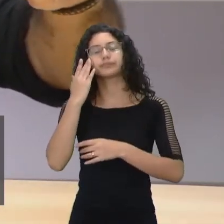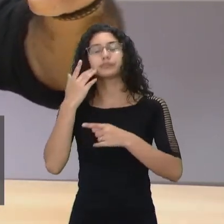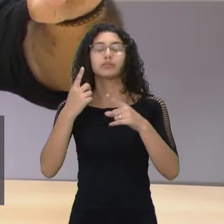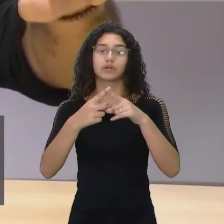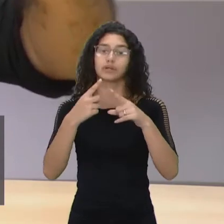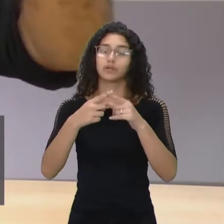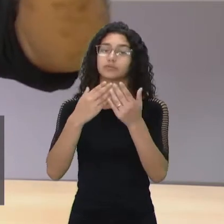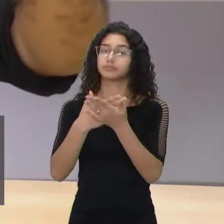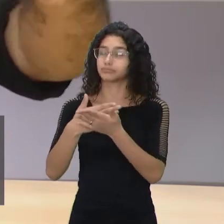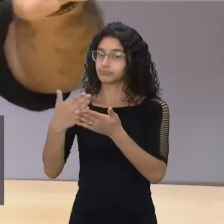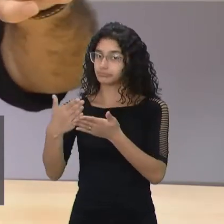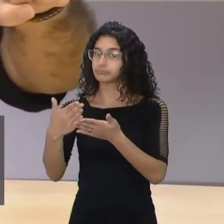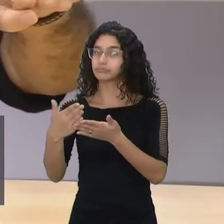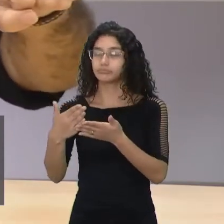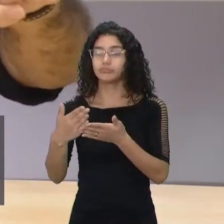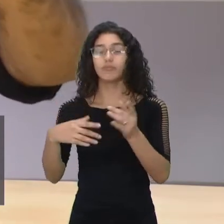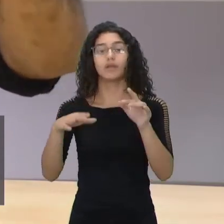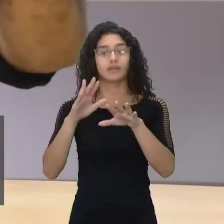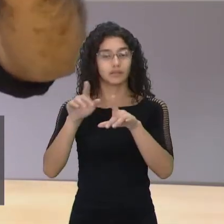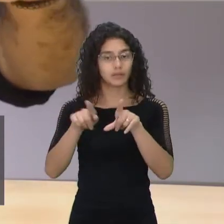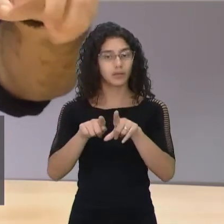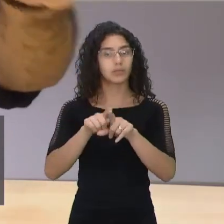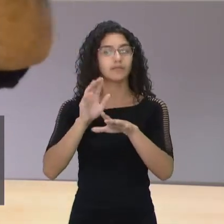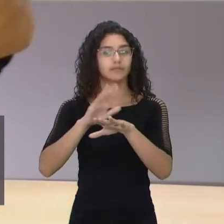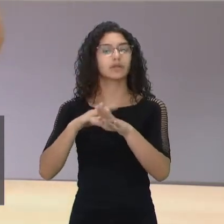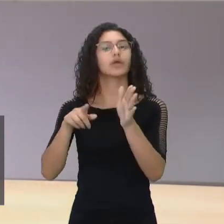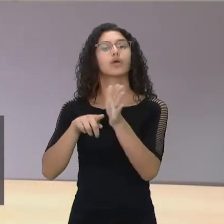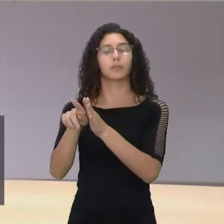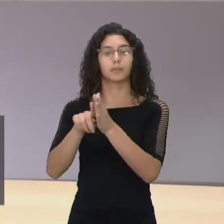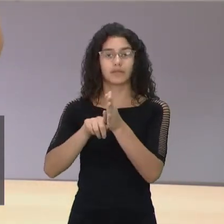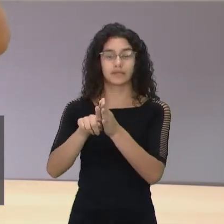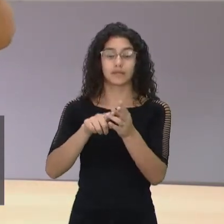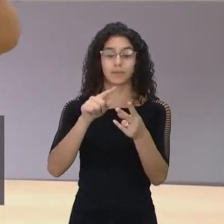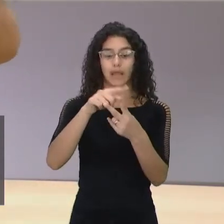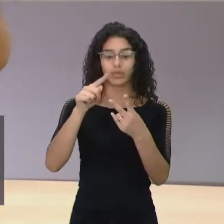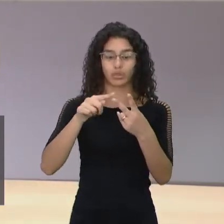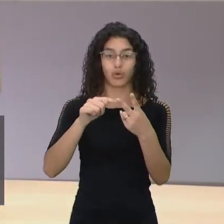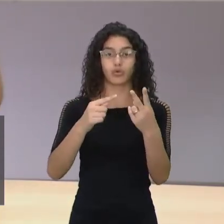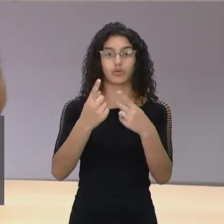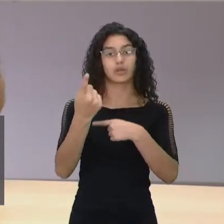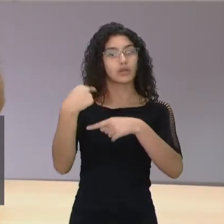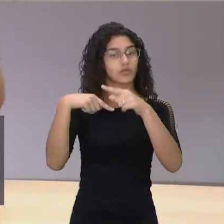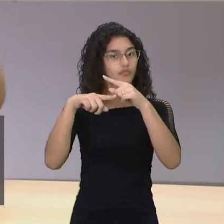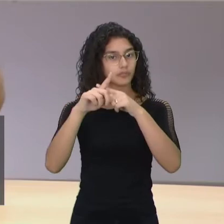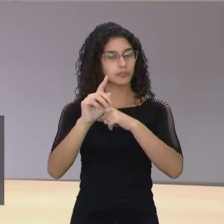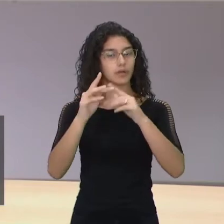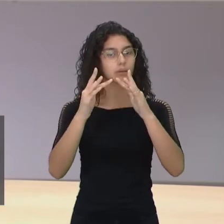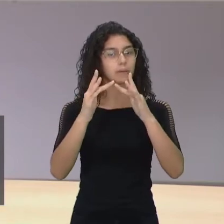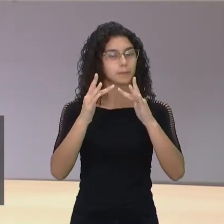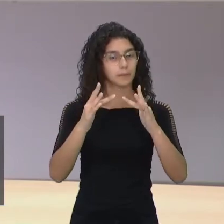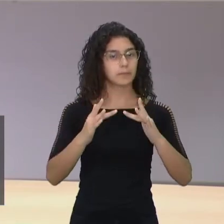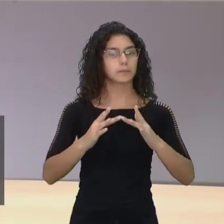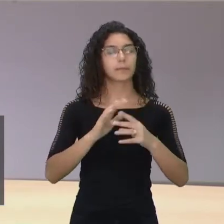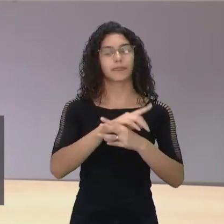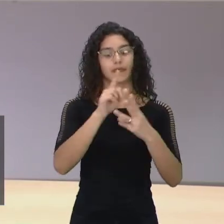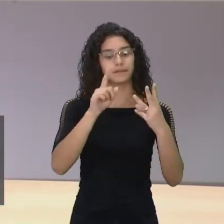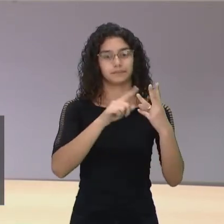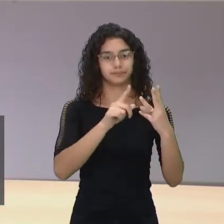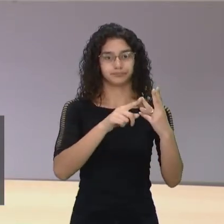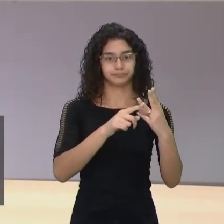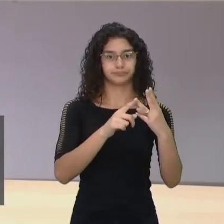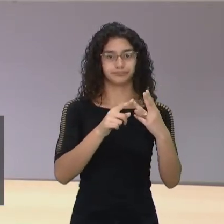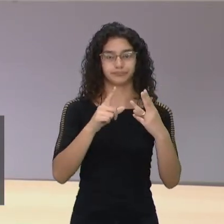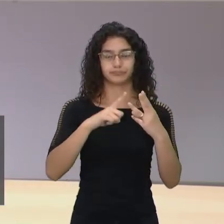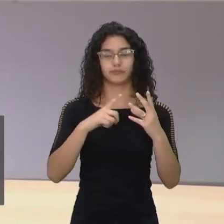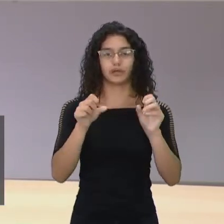chama introdução. Você também vai trabalhar com pesquisa. A etapa 2 está mais ligada à mão na massa. E a etapa 3, você